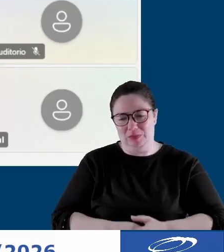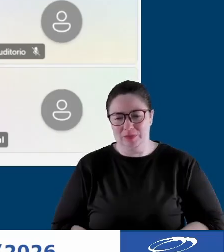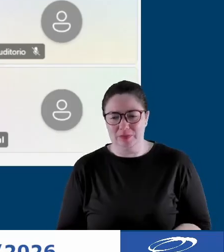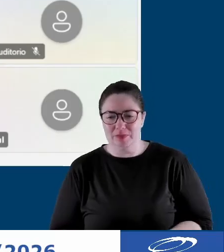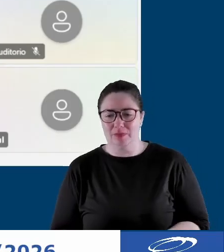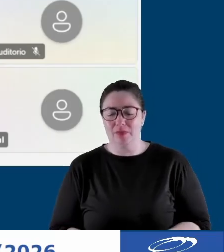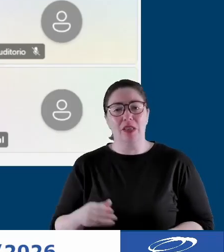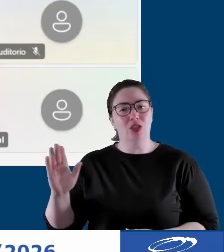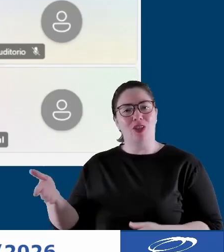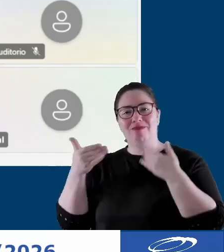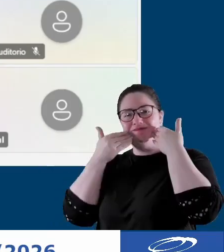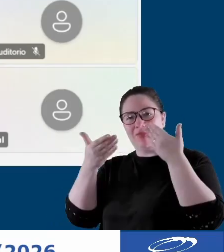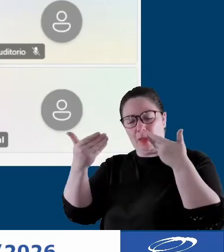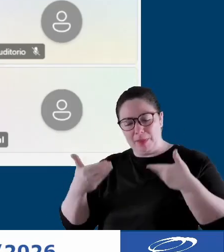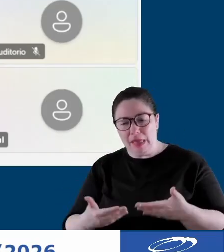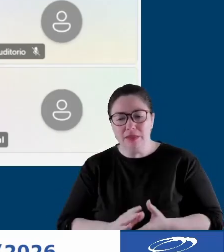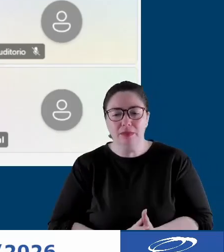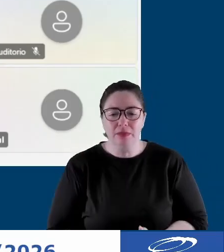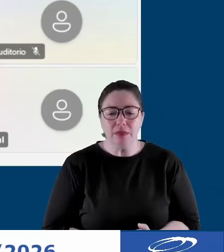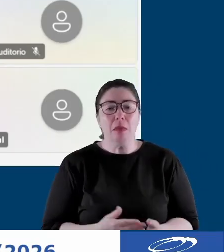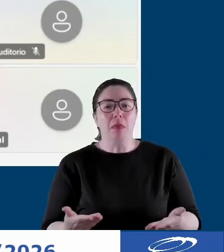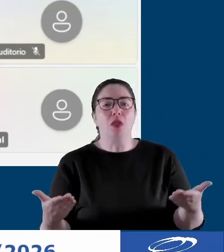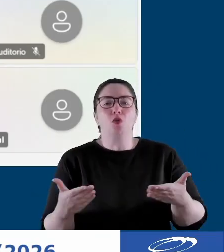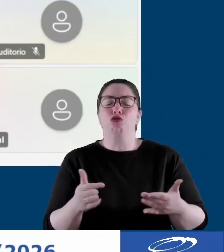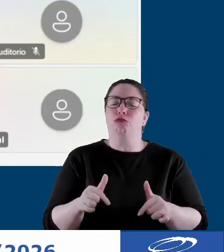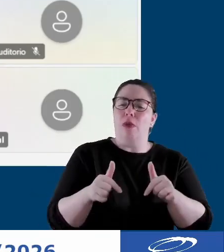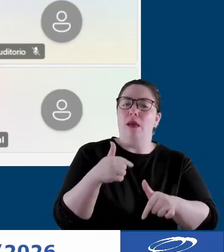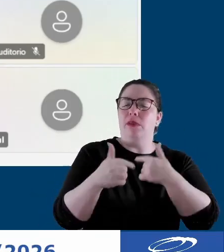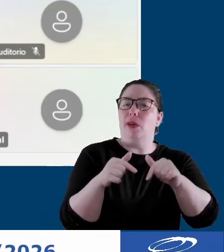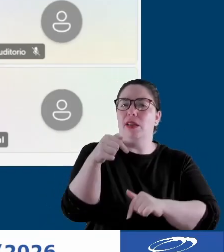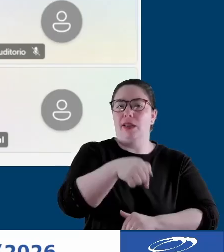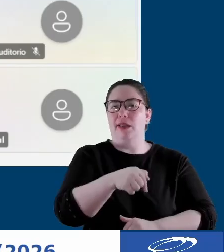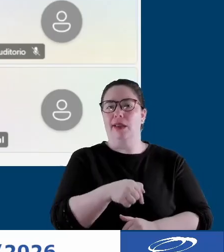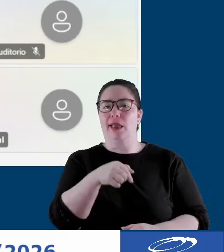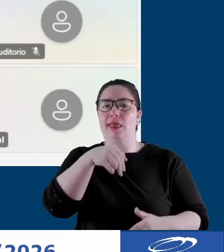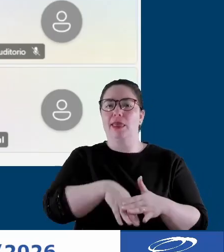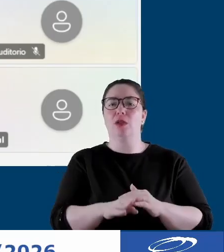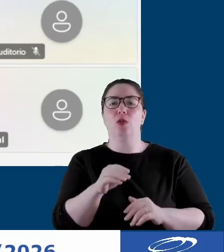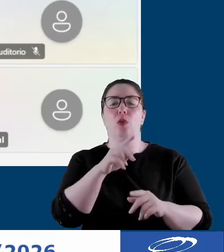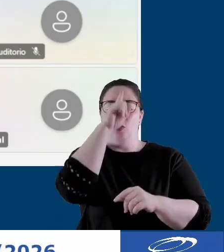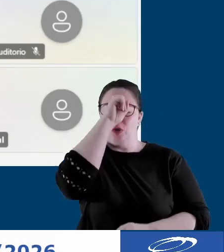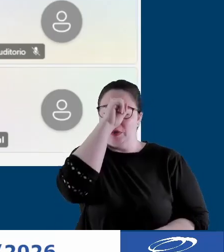grande dentro do Hospital Albert Einstein, aqui em São Paulo, com o grupo de cirurgia de coluna do Einstein.